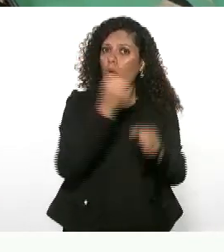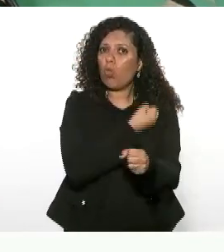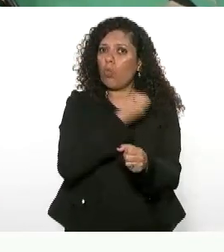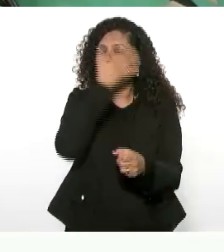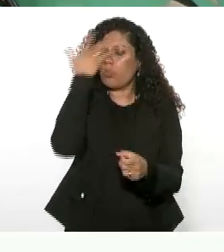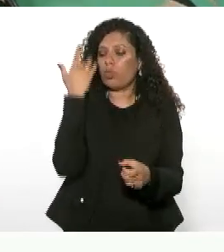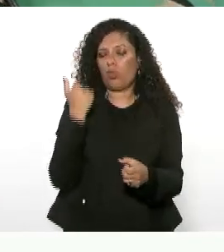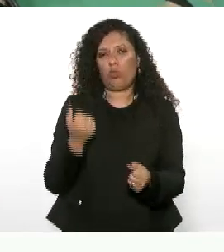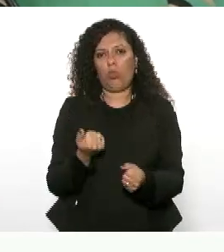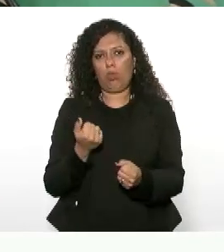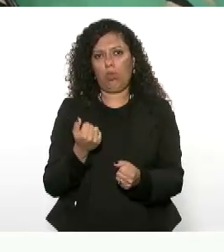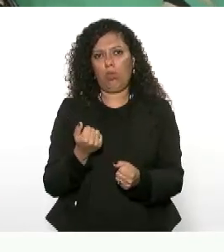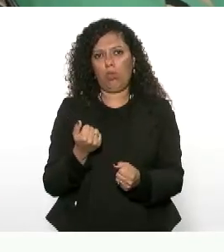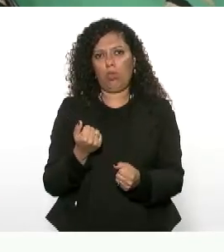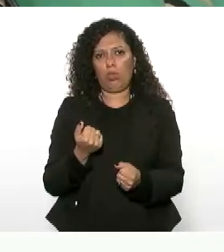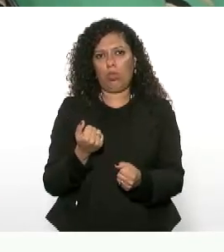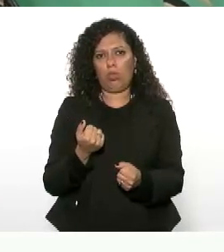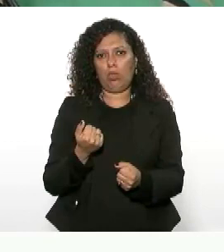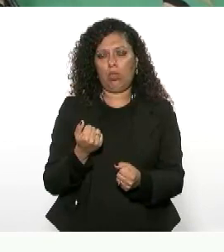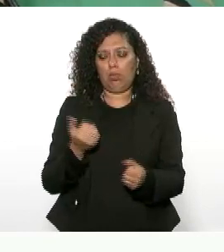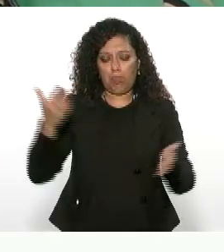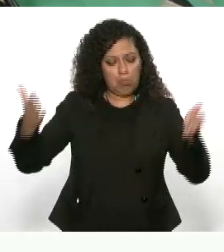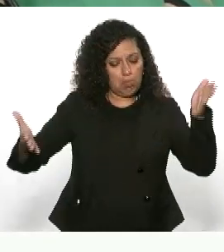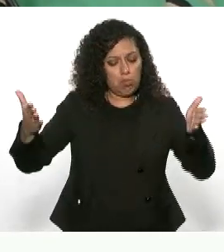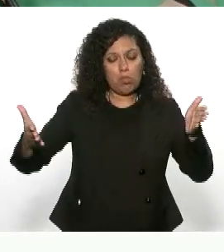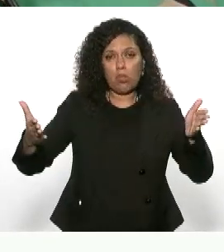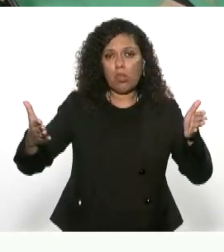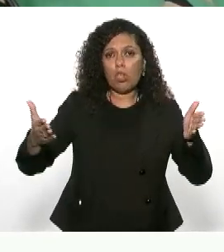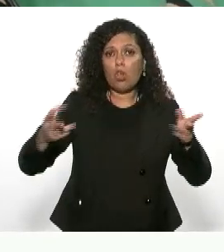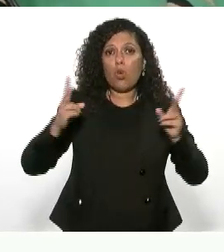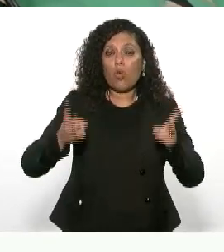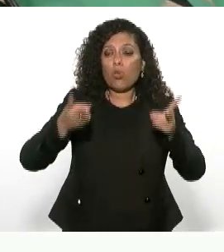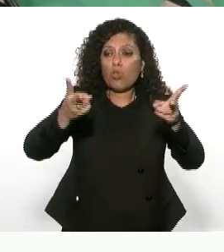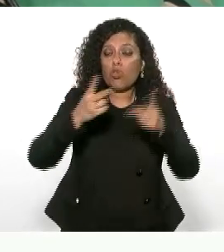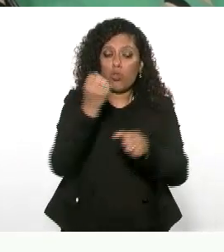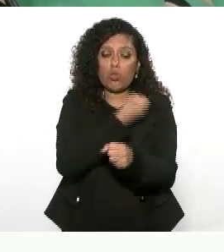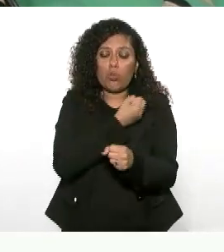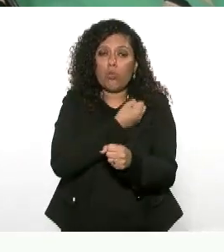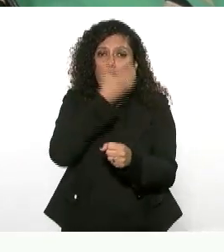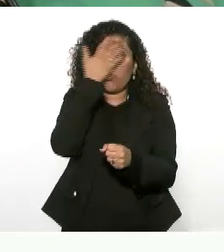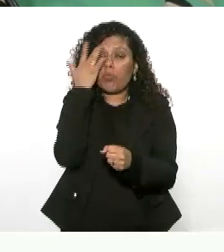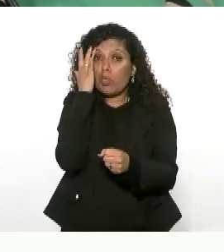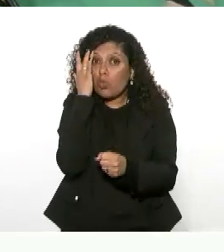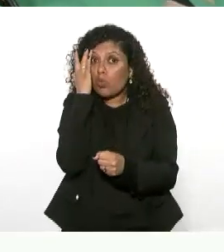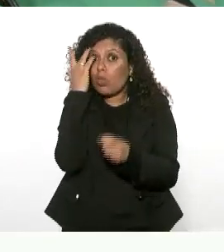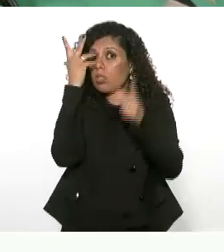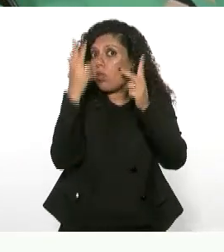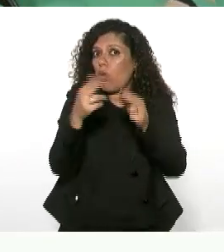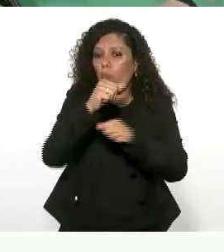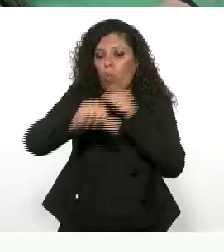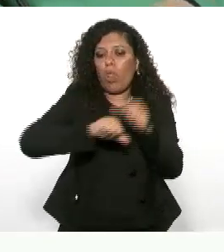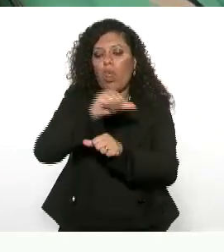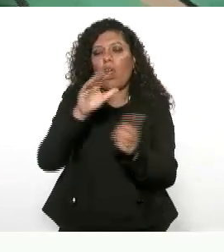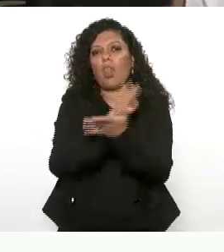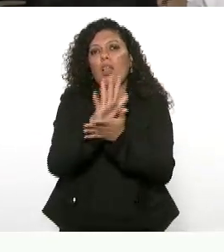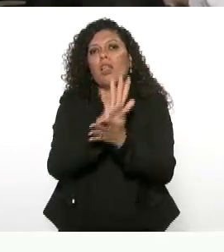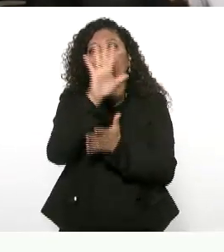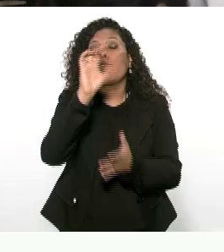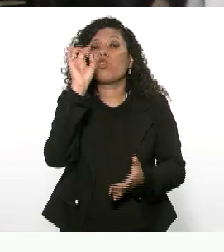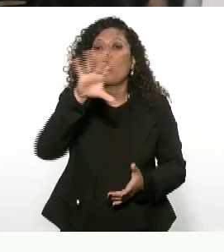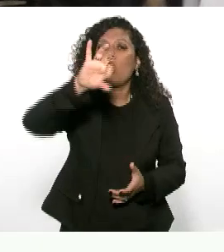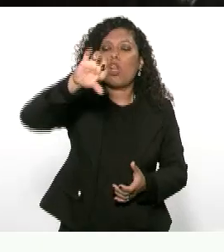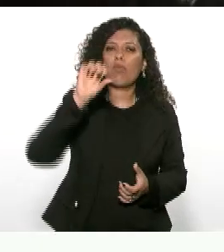né, de 2001 e continuamos com essa previsão legal, mas efetivamente com 9.000 policiais na ativa. Sem